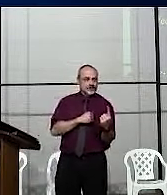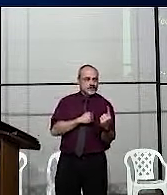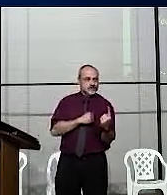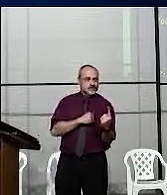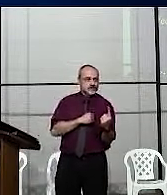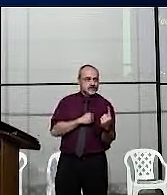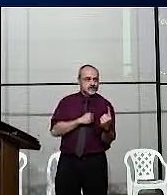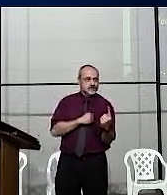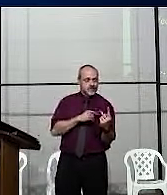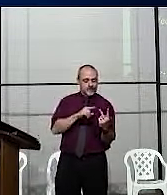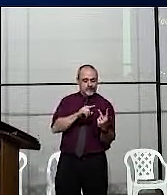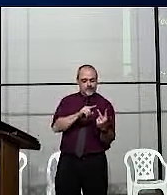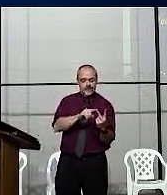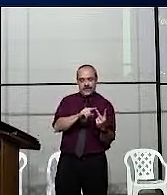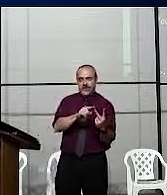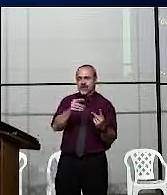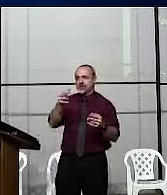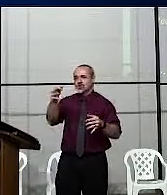Pecado,